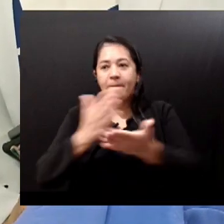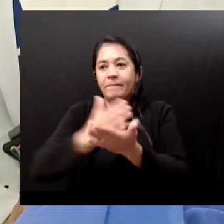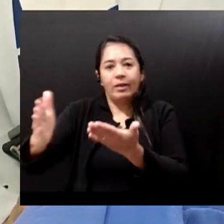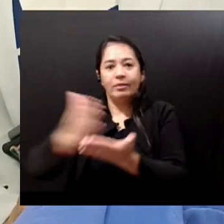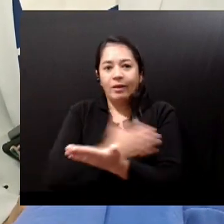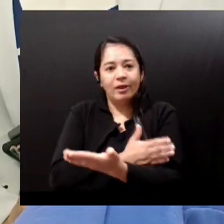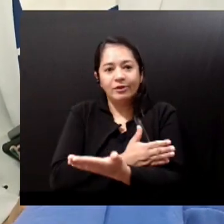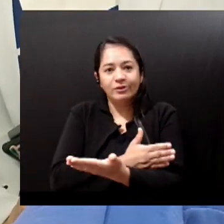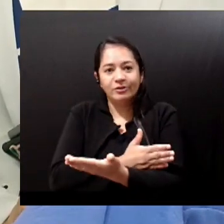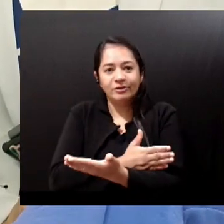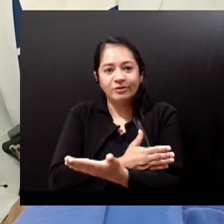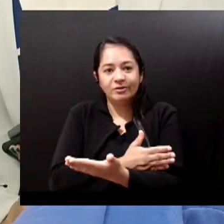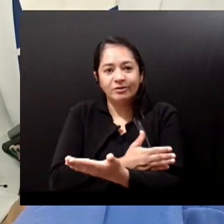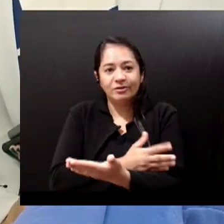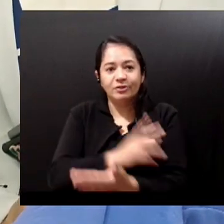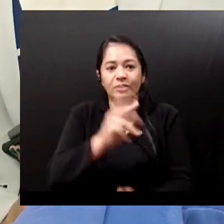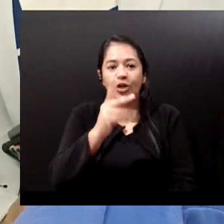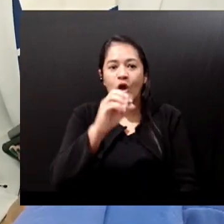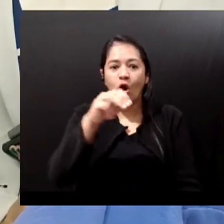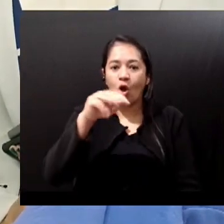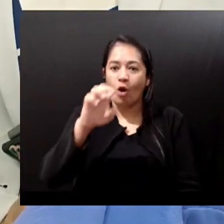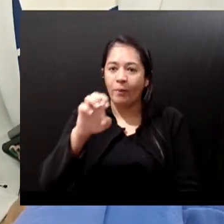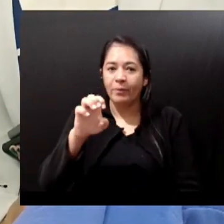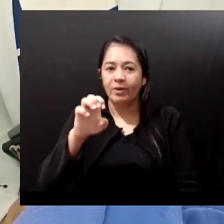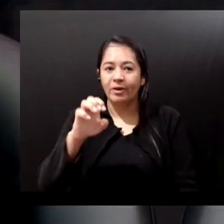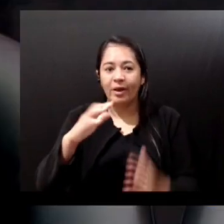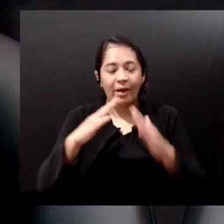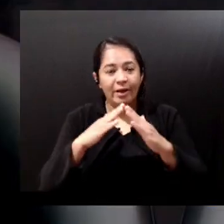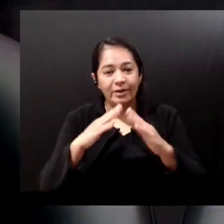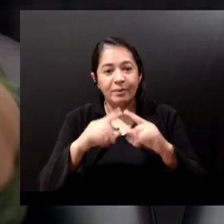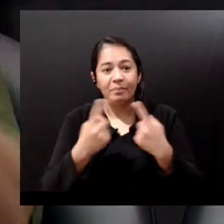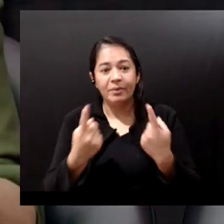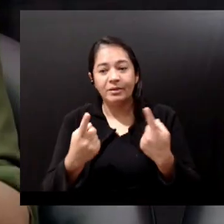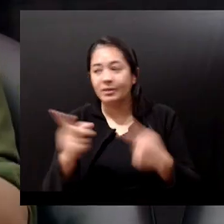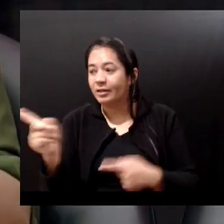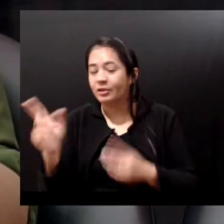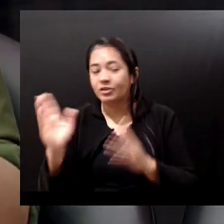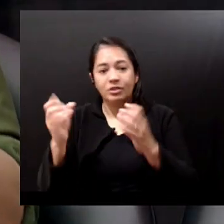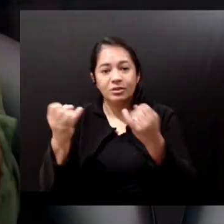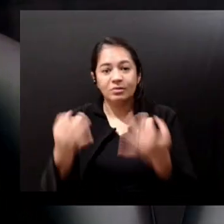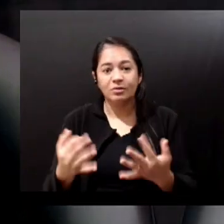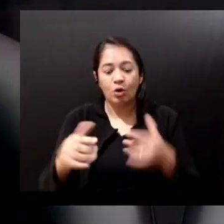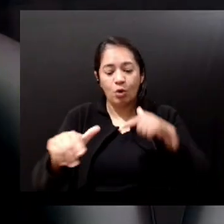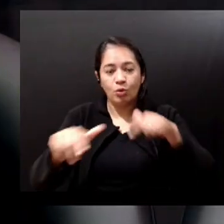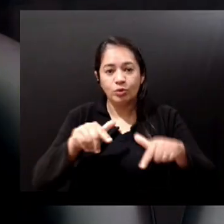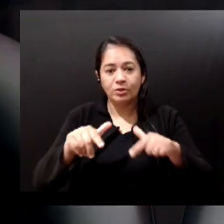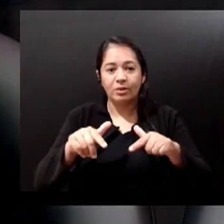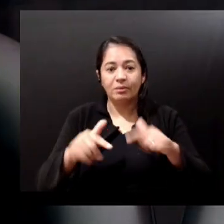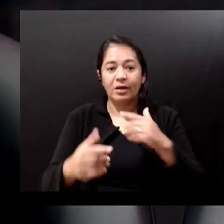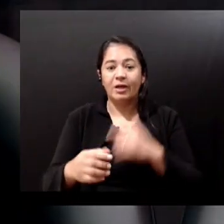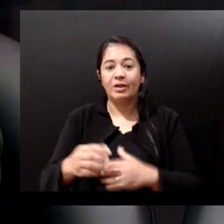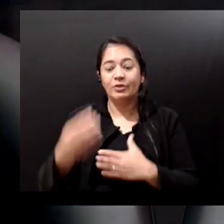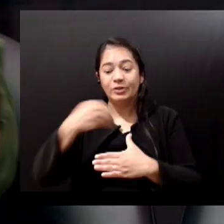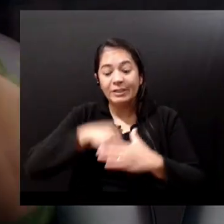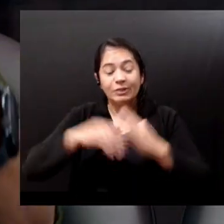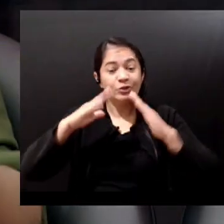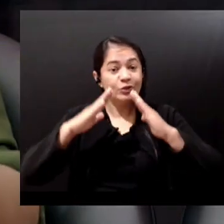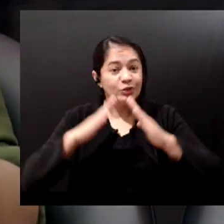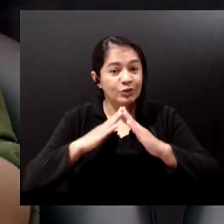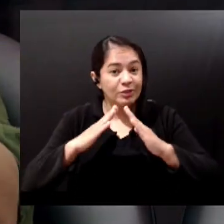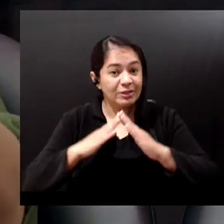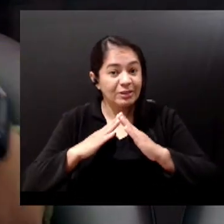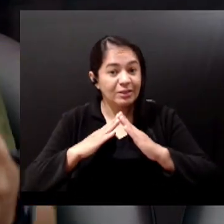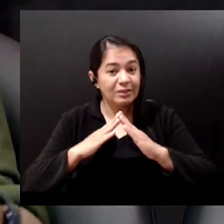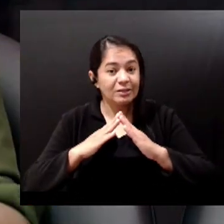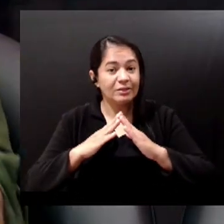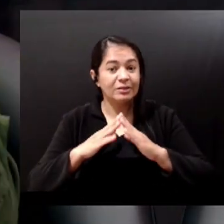office no sentido de trabalho na sua casa. Mas isso que a Samara disse, é o trabalho em casa. É importante fazer esse corte. A gente sabe que a realidade